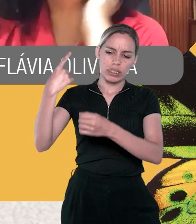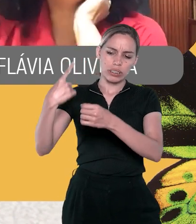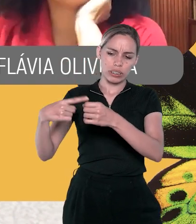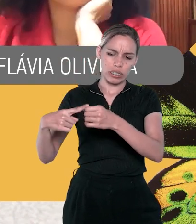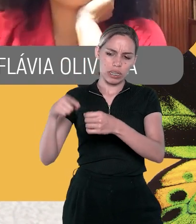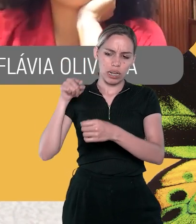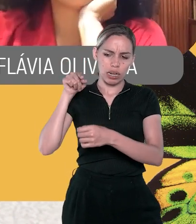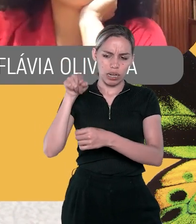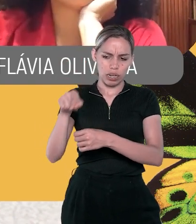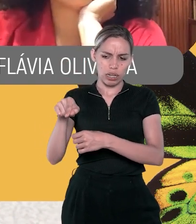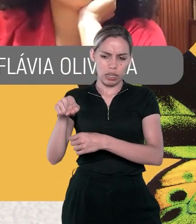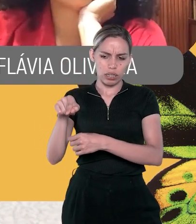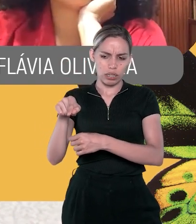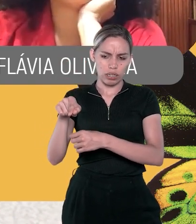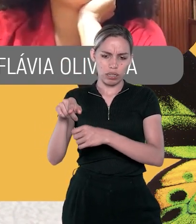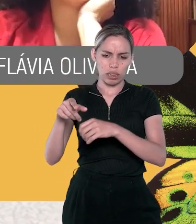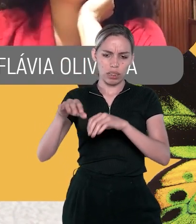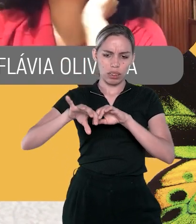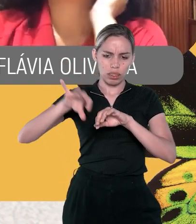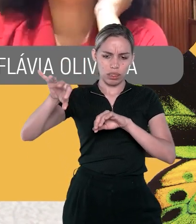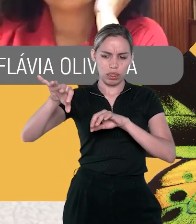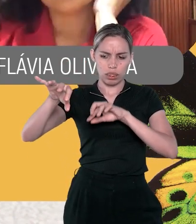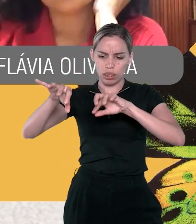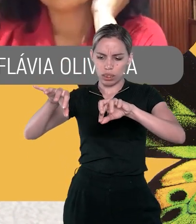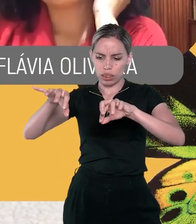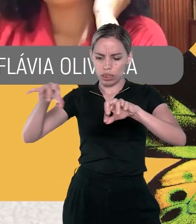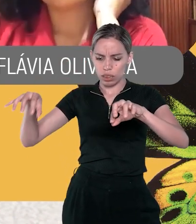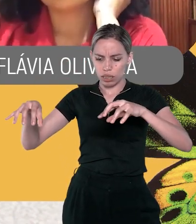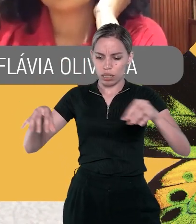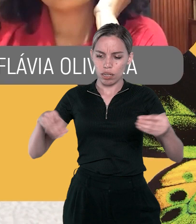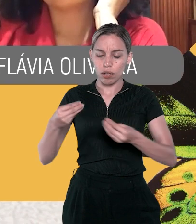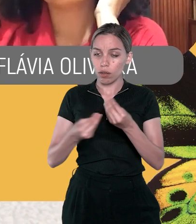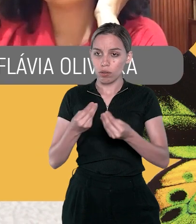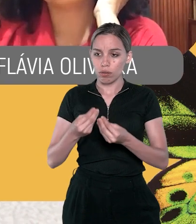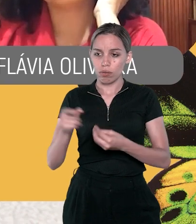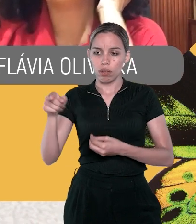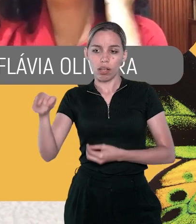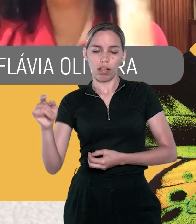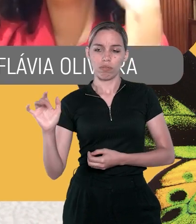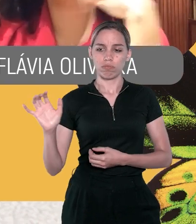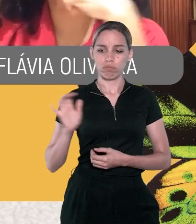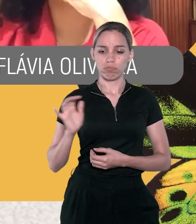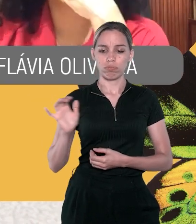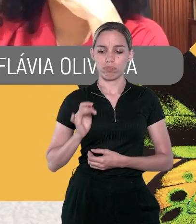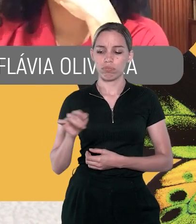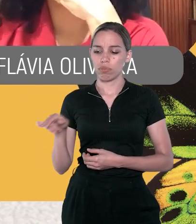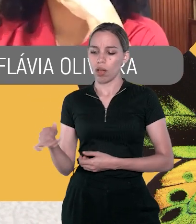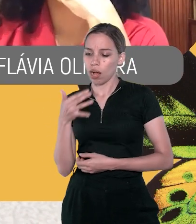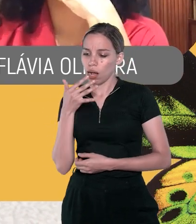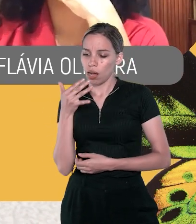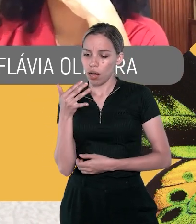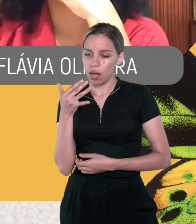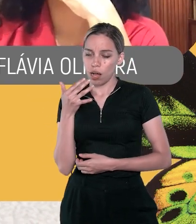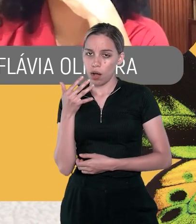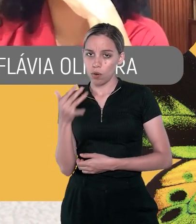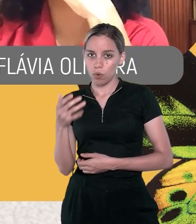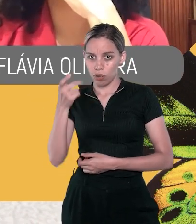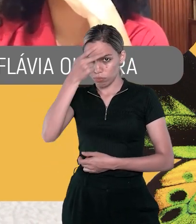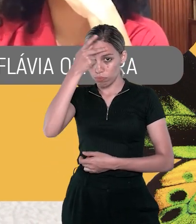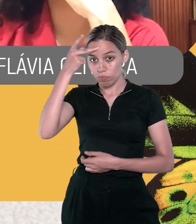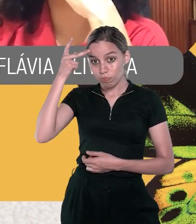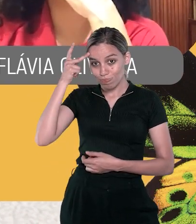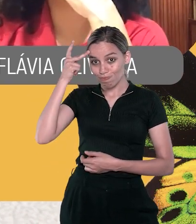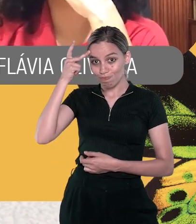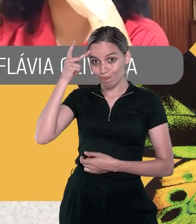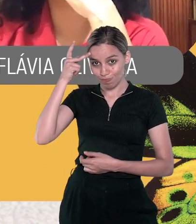com renda, cor, né? Quer dizer, ela tem a sua estratificação. E se você presta atenção,